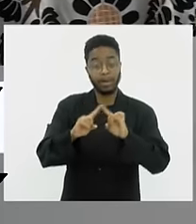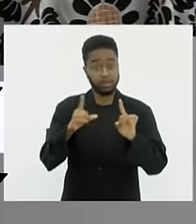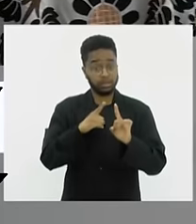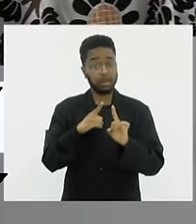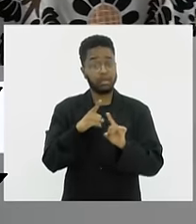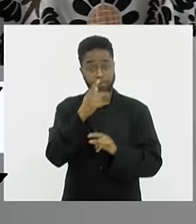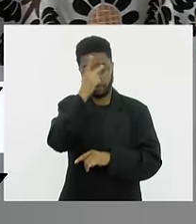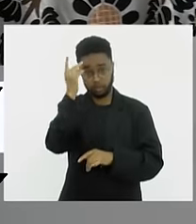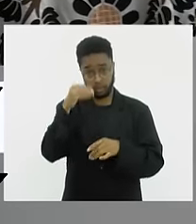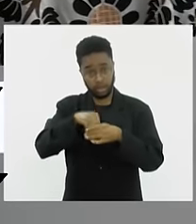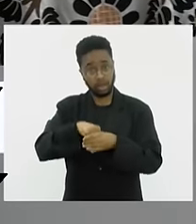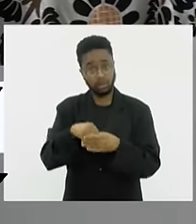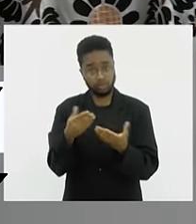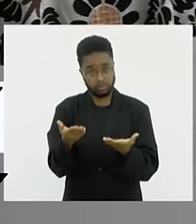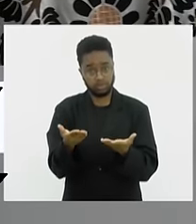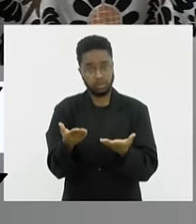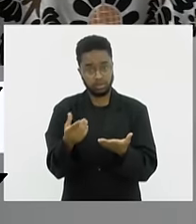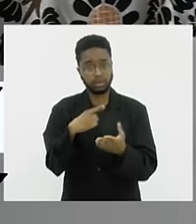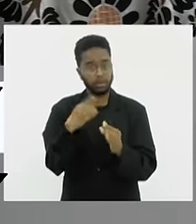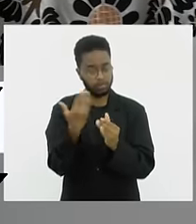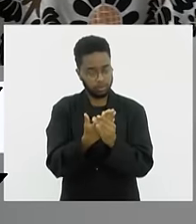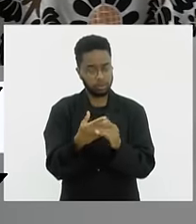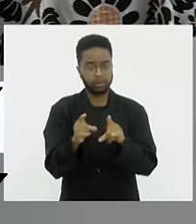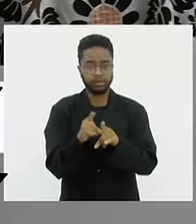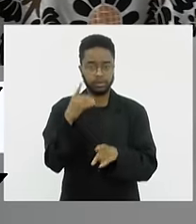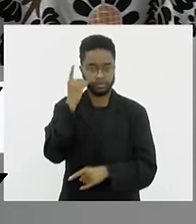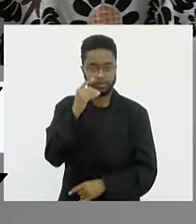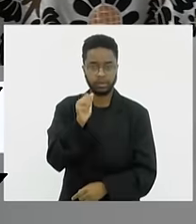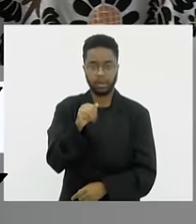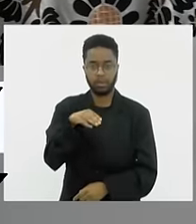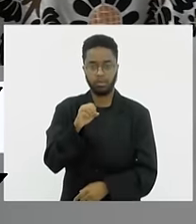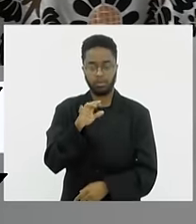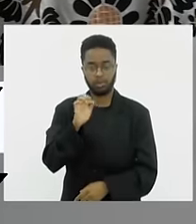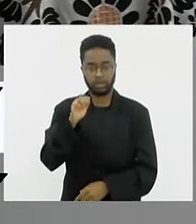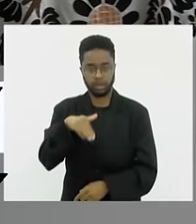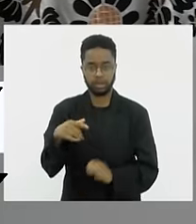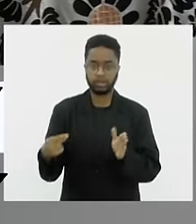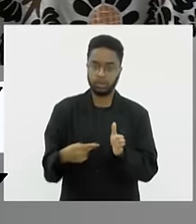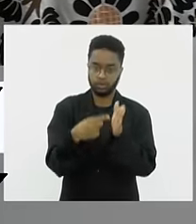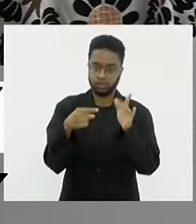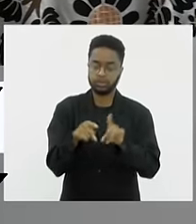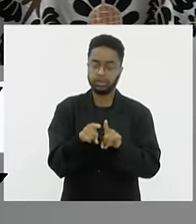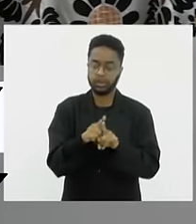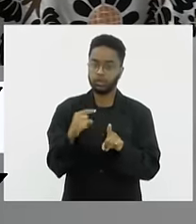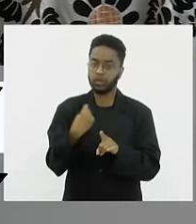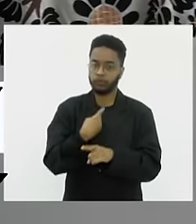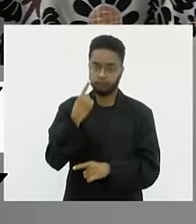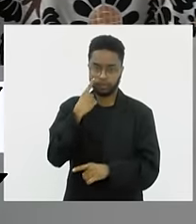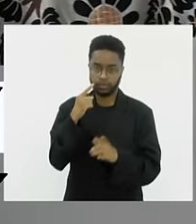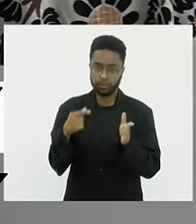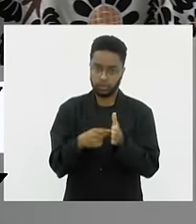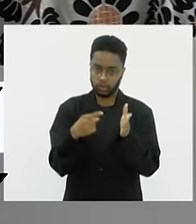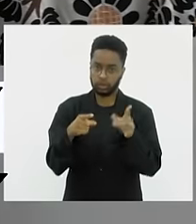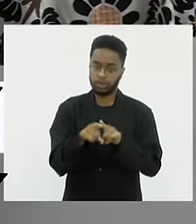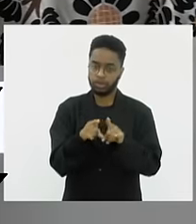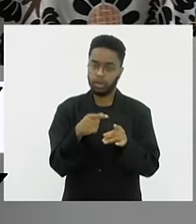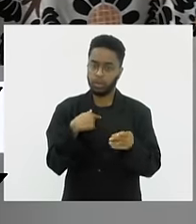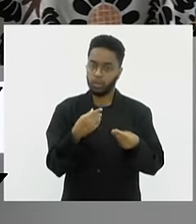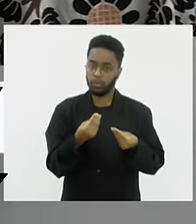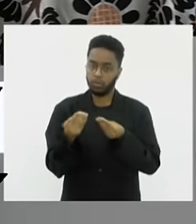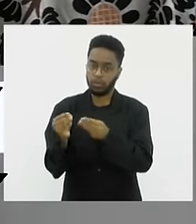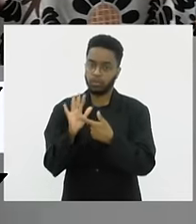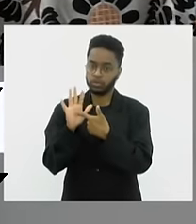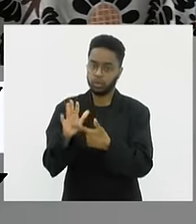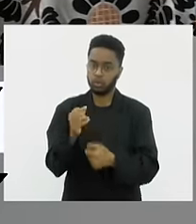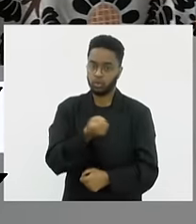e está correndo. O deputado Rodrigo Amorim encaminhou uma denúncia. Então, pronto, nós também abrimos a denúncia. Inclusive, encaminhei o número 6 para